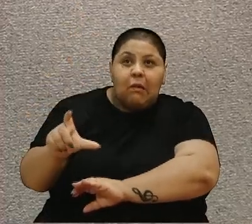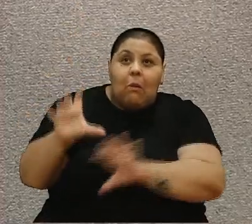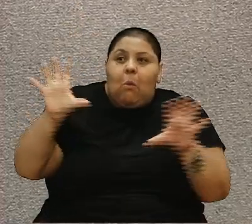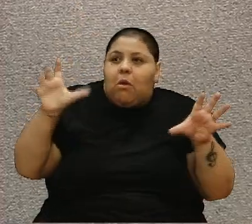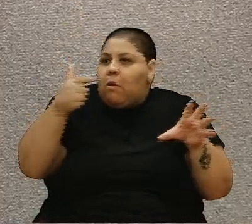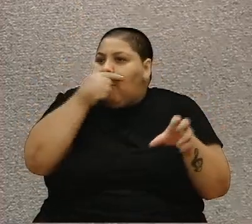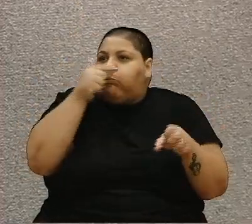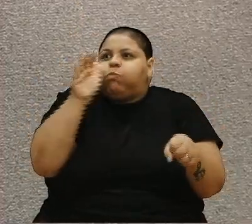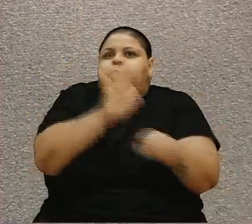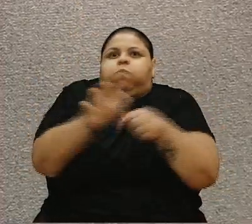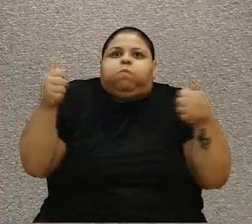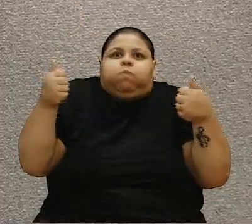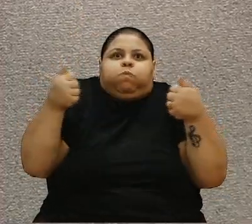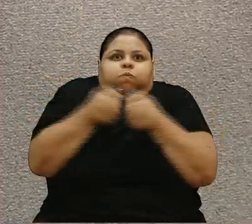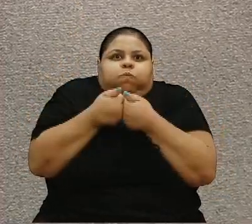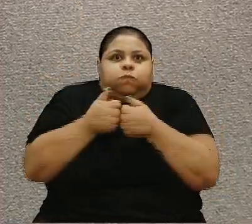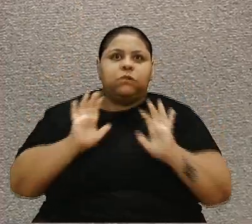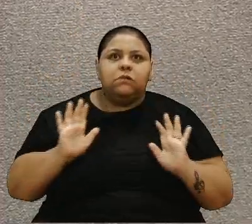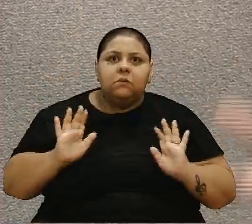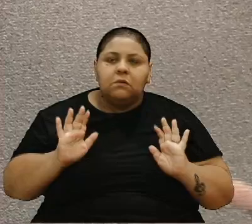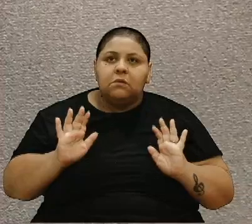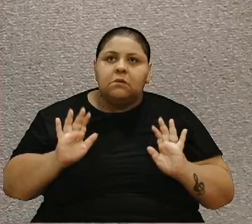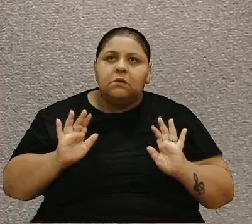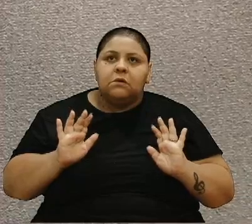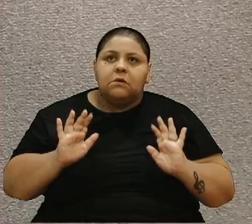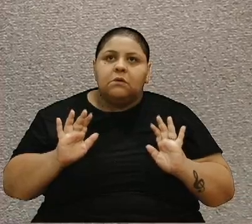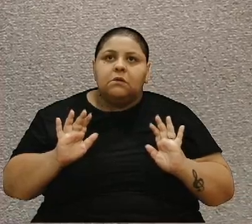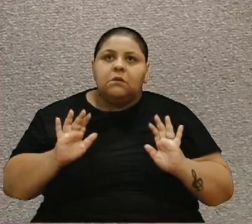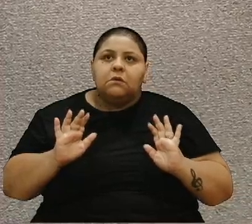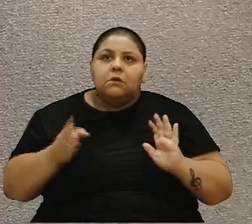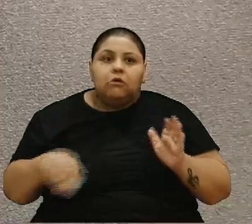amontoado, já chega cansado,